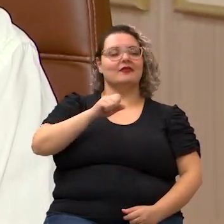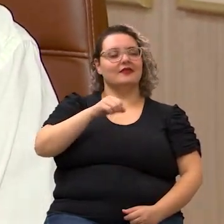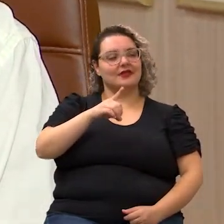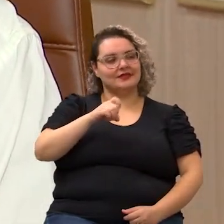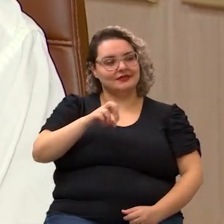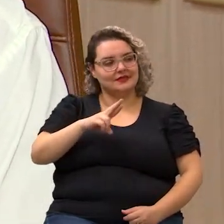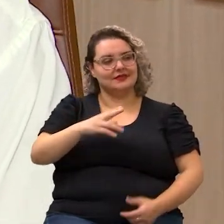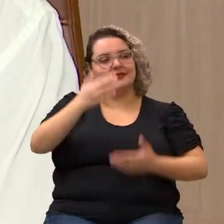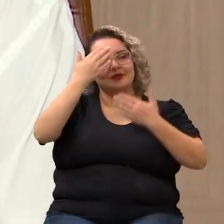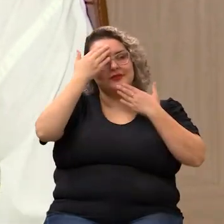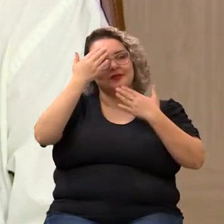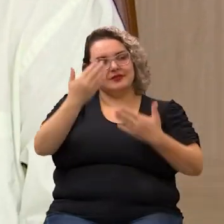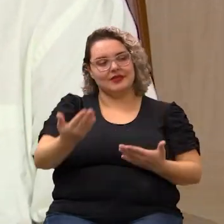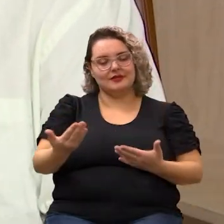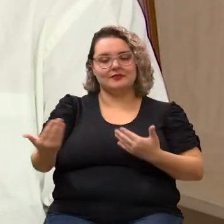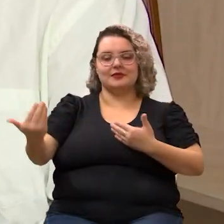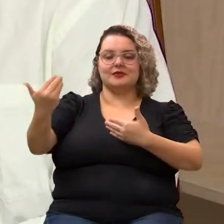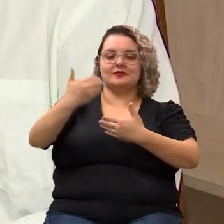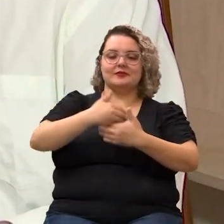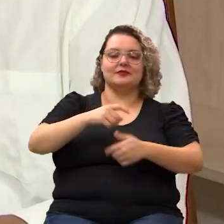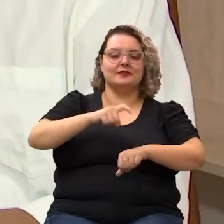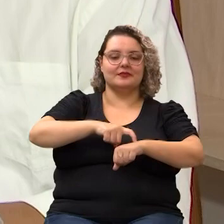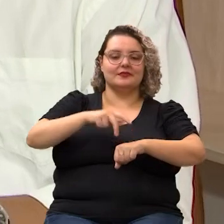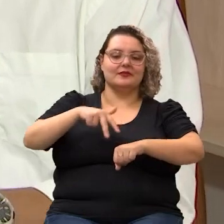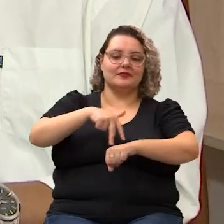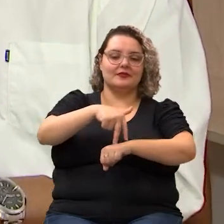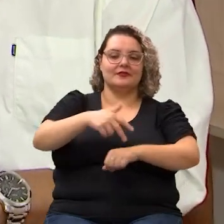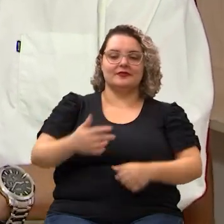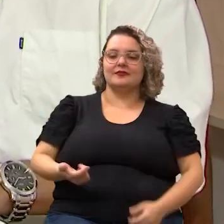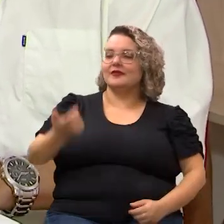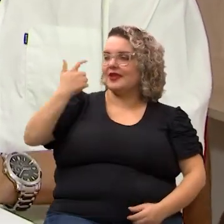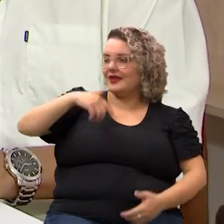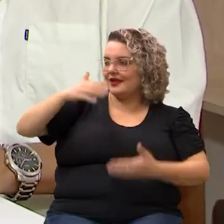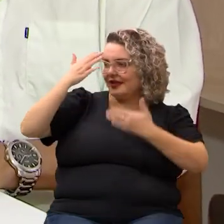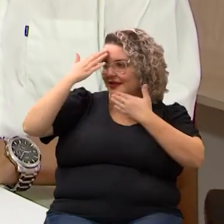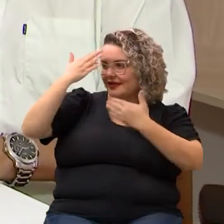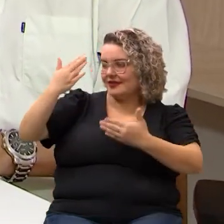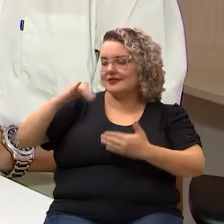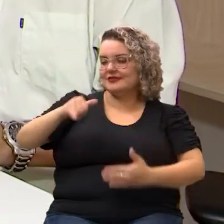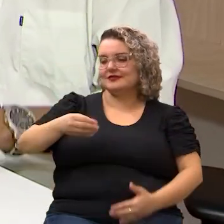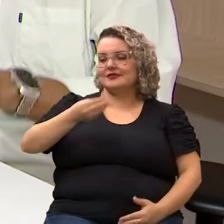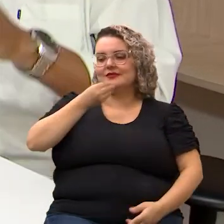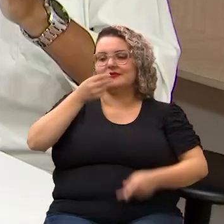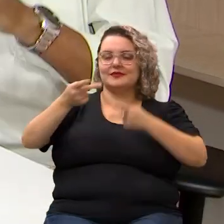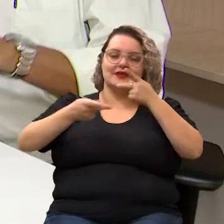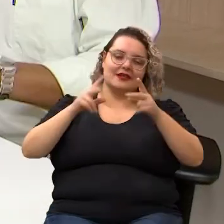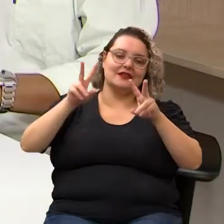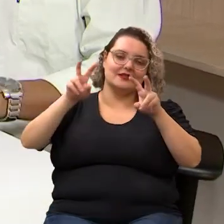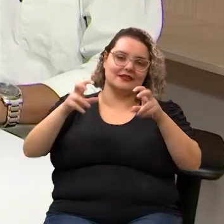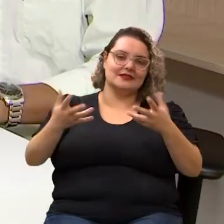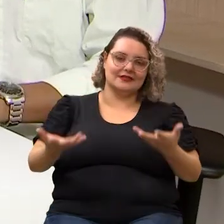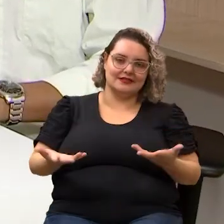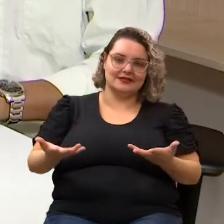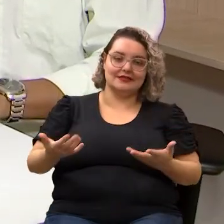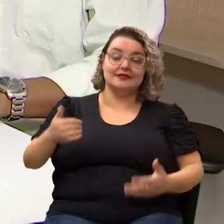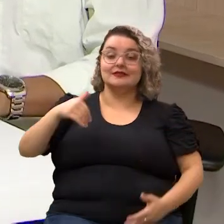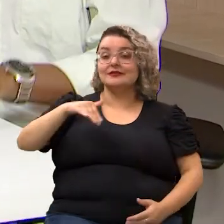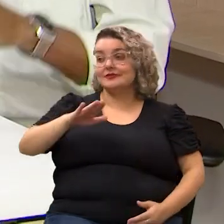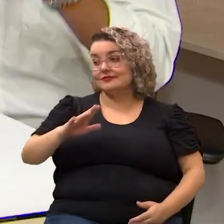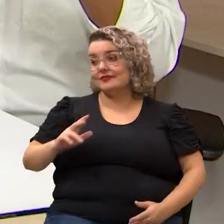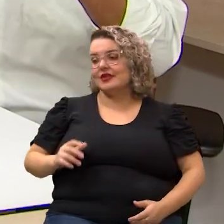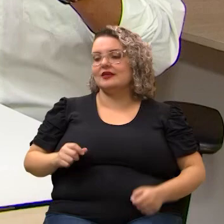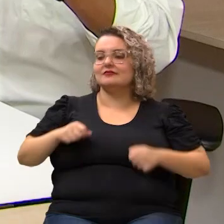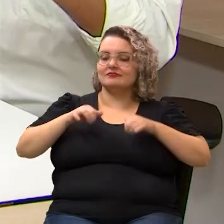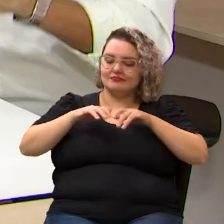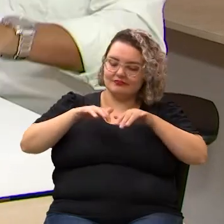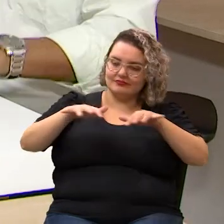eu agradeço muito sua participação novamente, disponibilidade. E eu que agradeço a oportunidade de falar sobre esse tema que cada vez mais